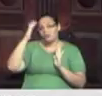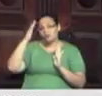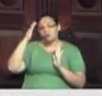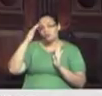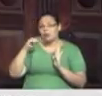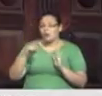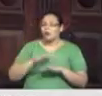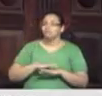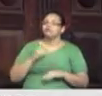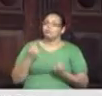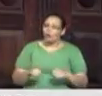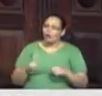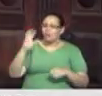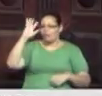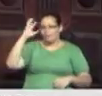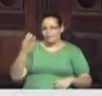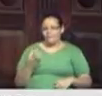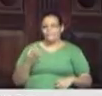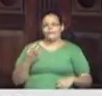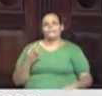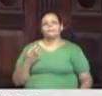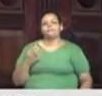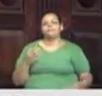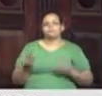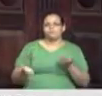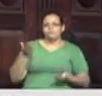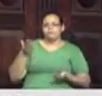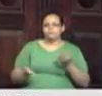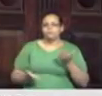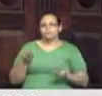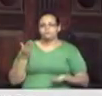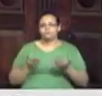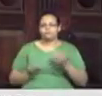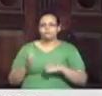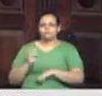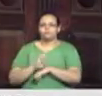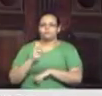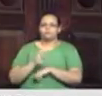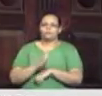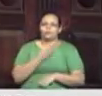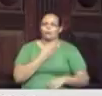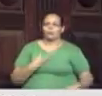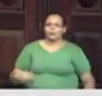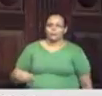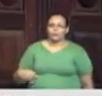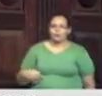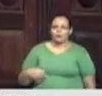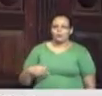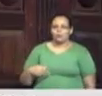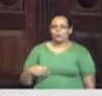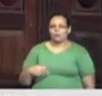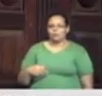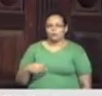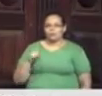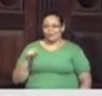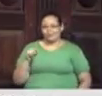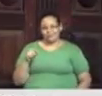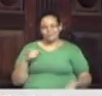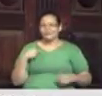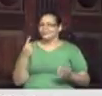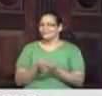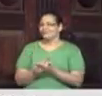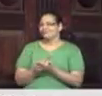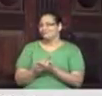a solução para encontrar uma solução de equilíbrio duradouro para o Estado. O governo atirou a bala de prata,